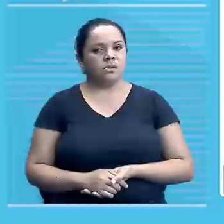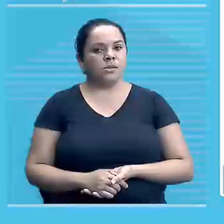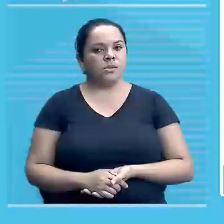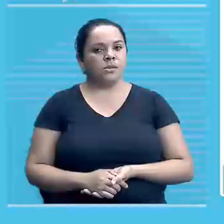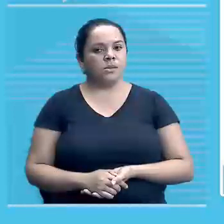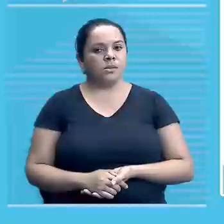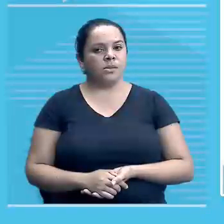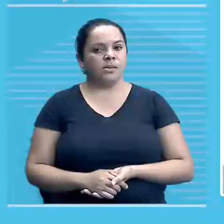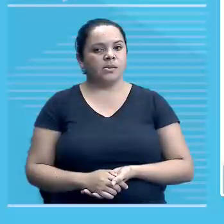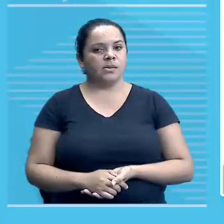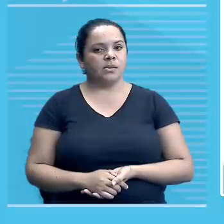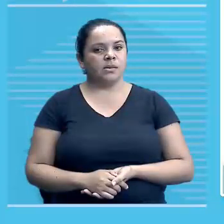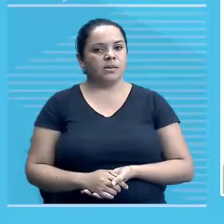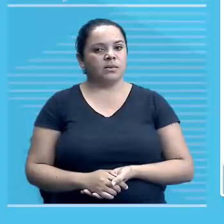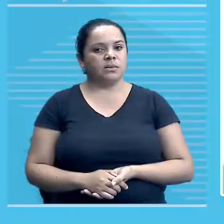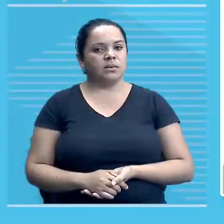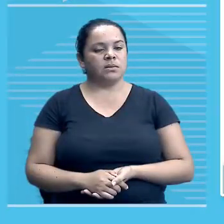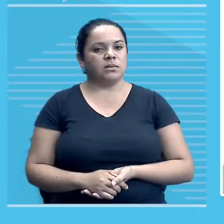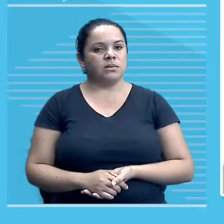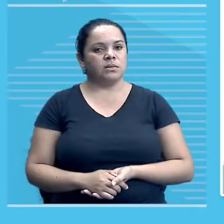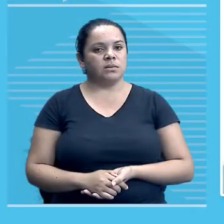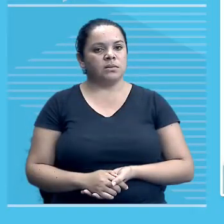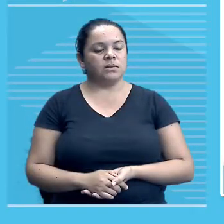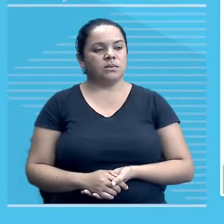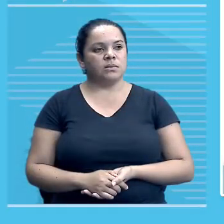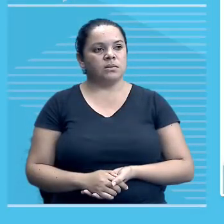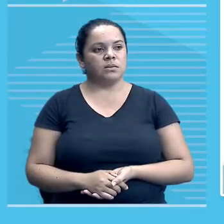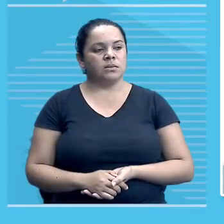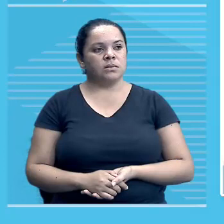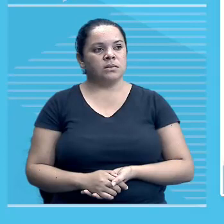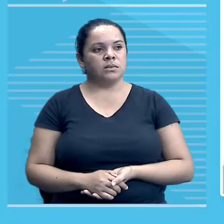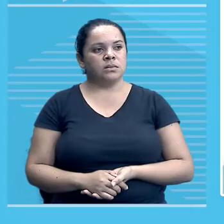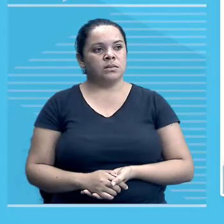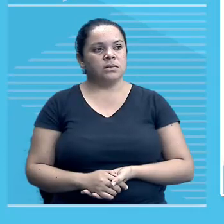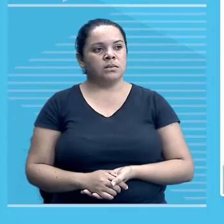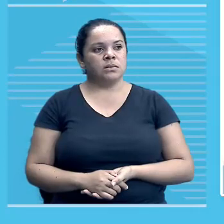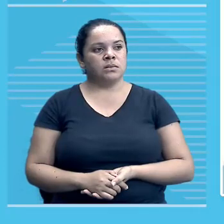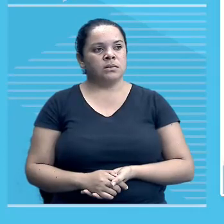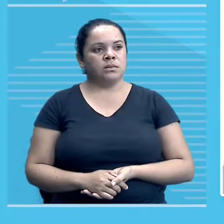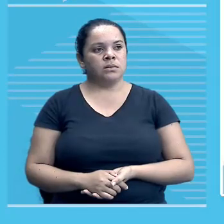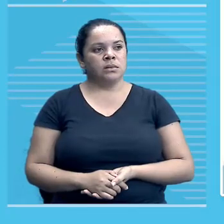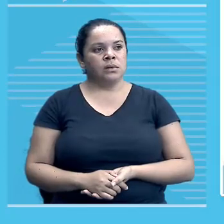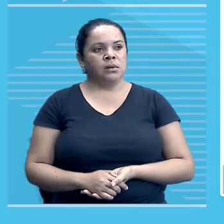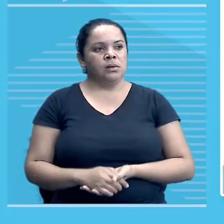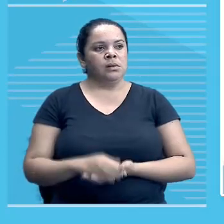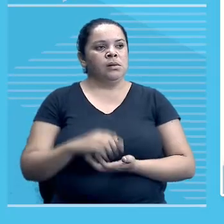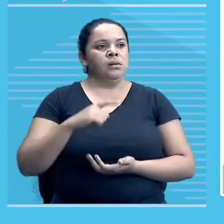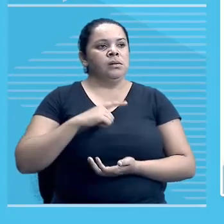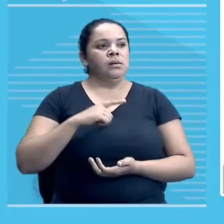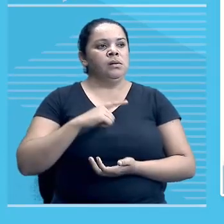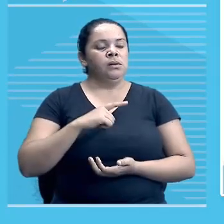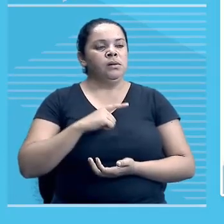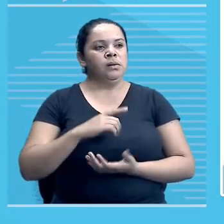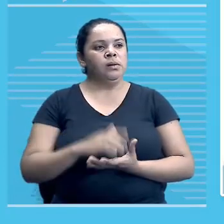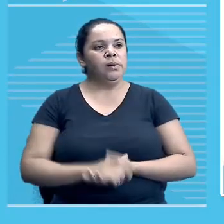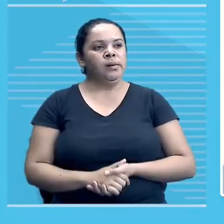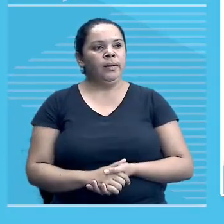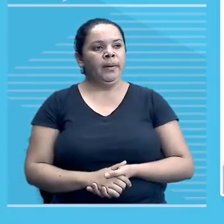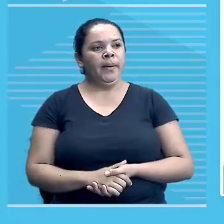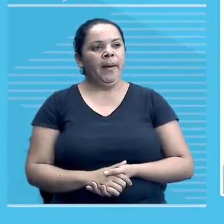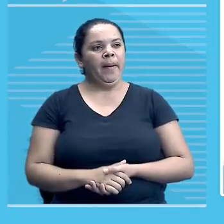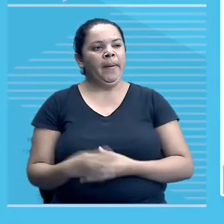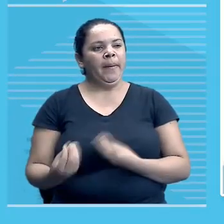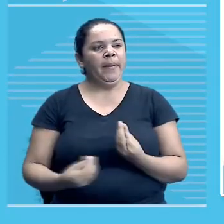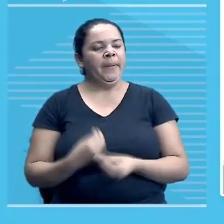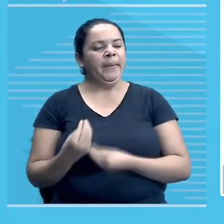eu tenho ax² mais bx igual a zero. Não é? Dá para a gente resolver